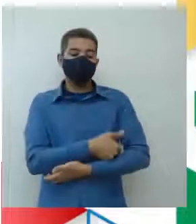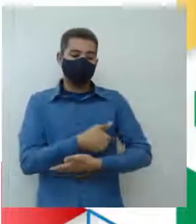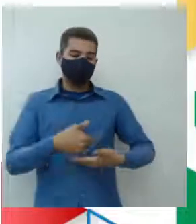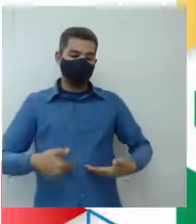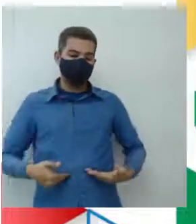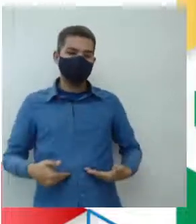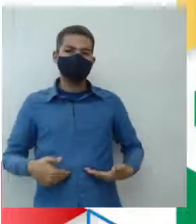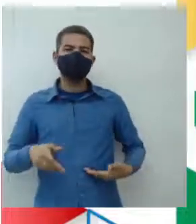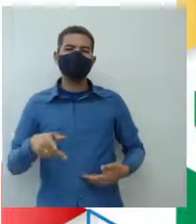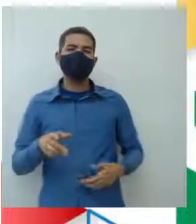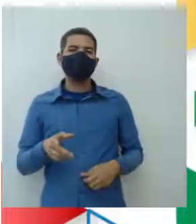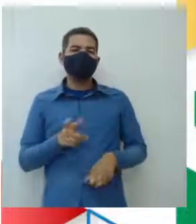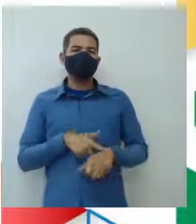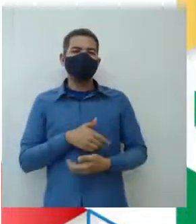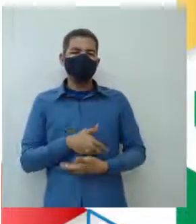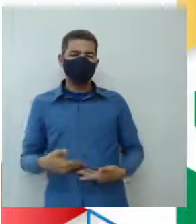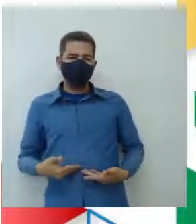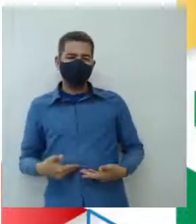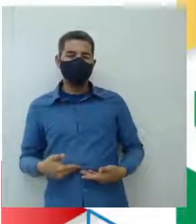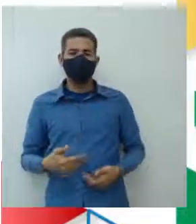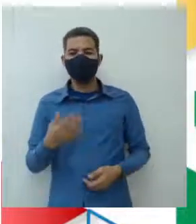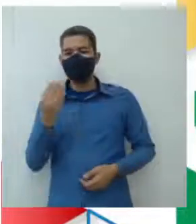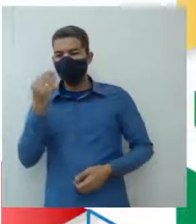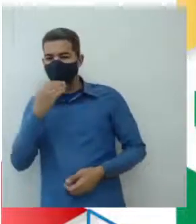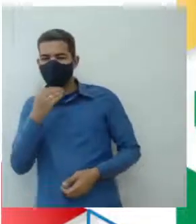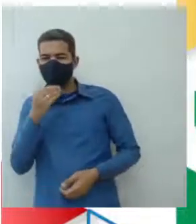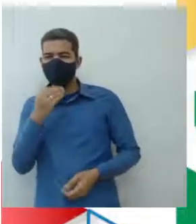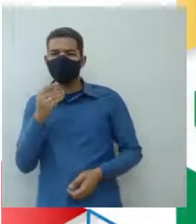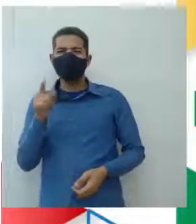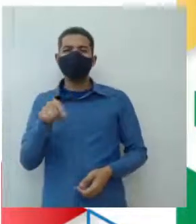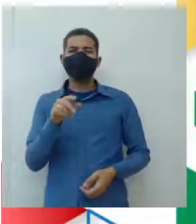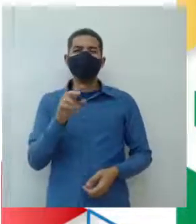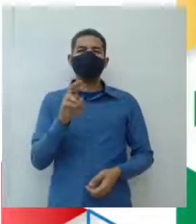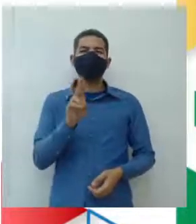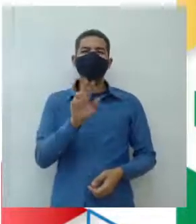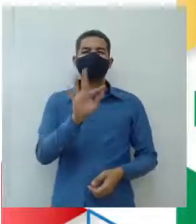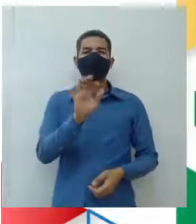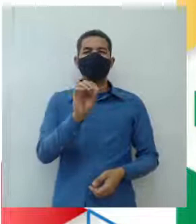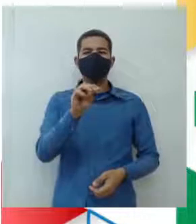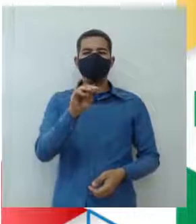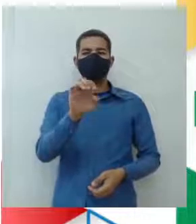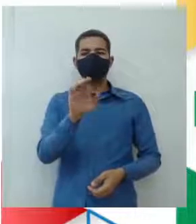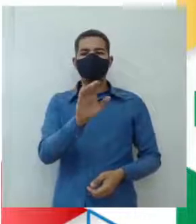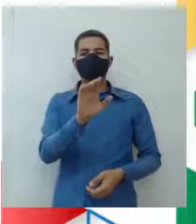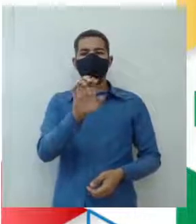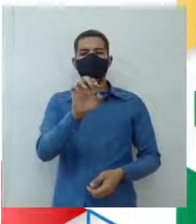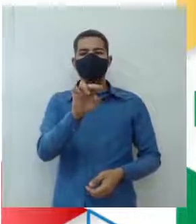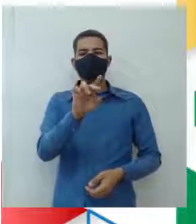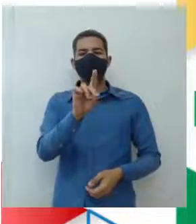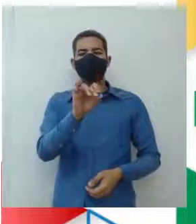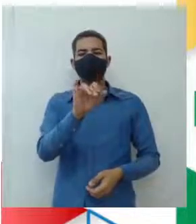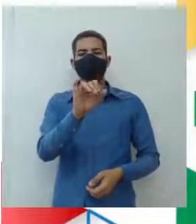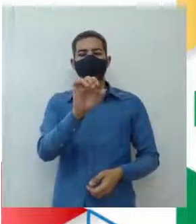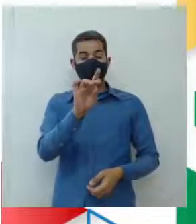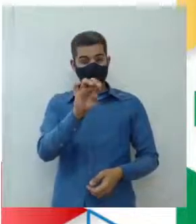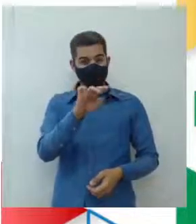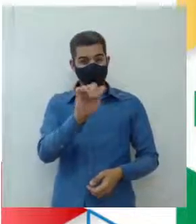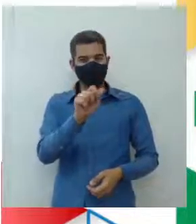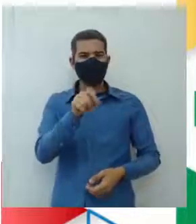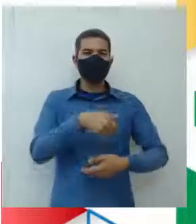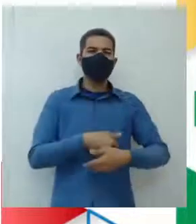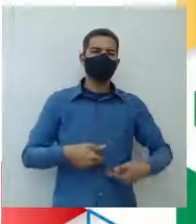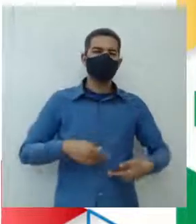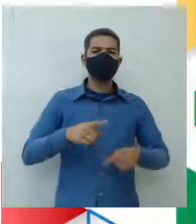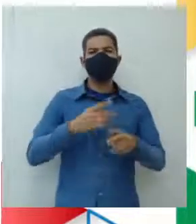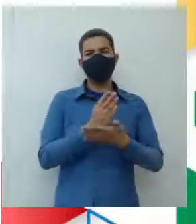dá momentaneamente, não, que a gente vai chamar de fome endêmica, mas também a fome epidêmica, que é aquela carência